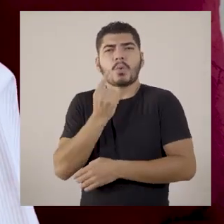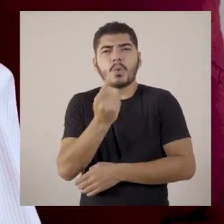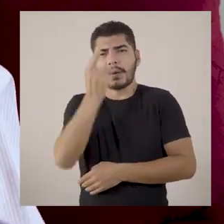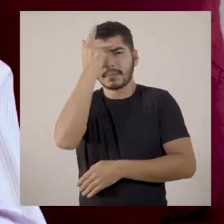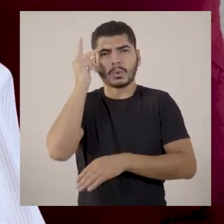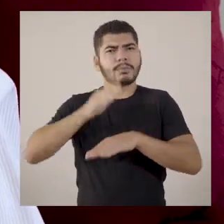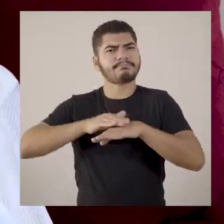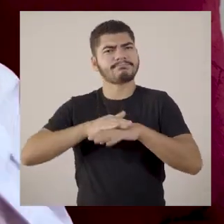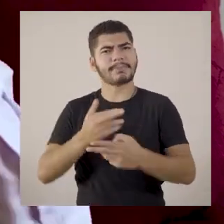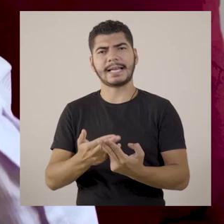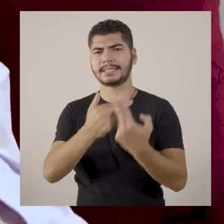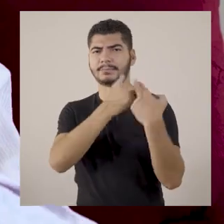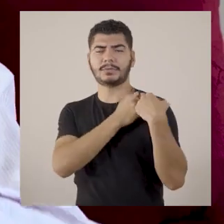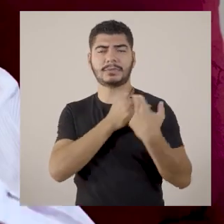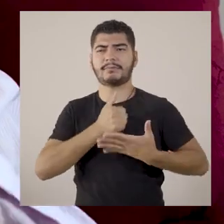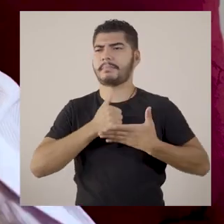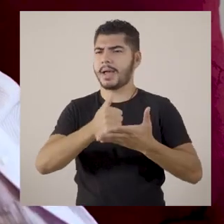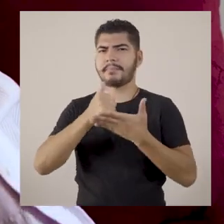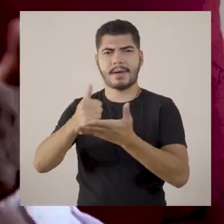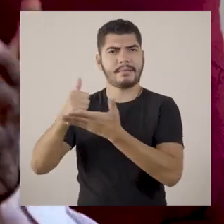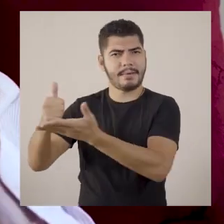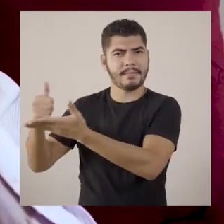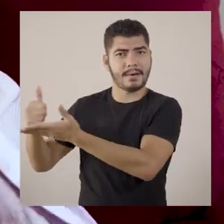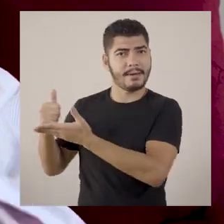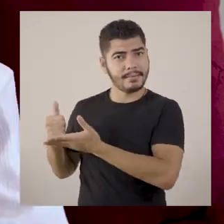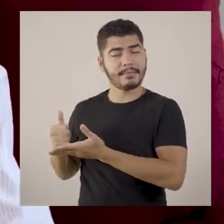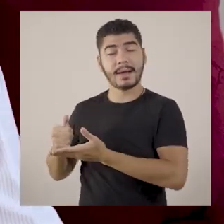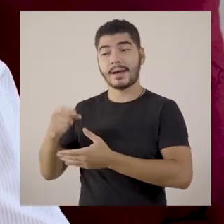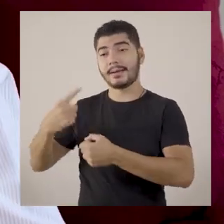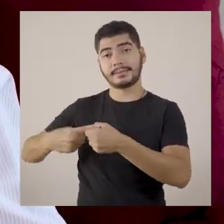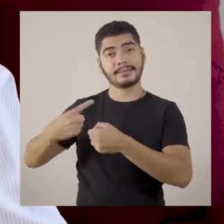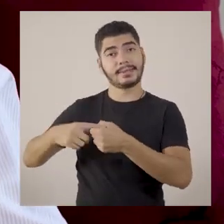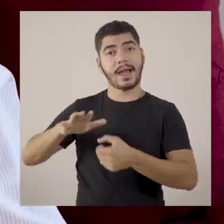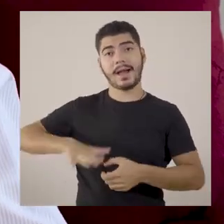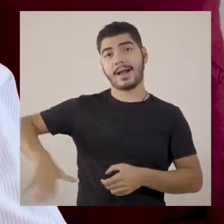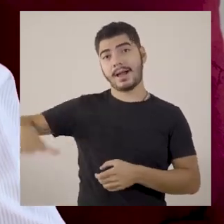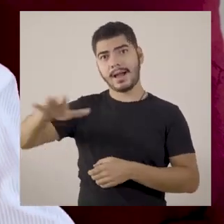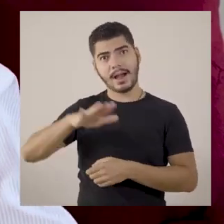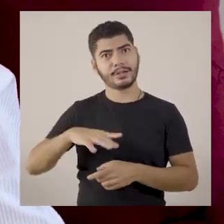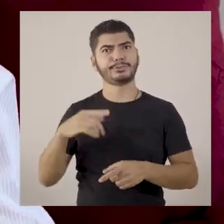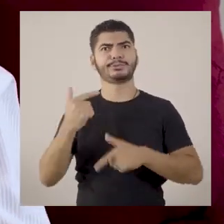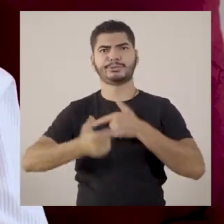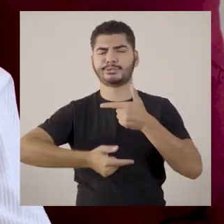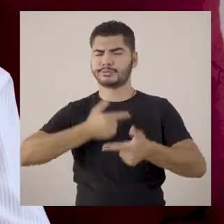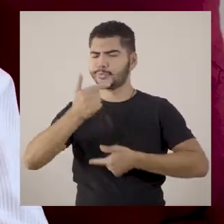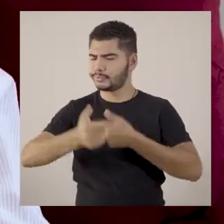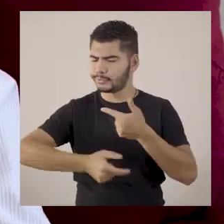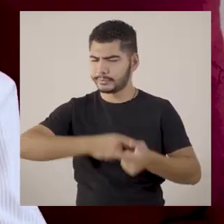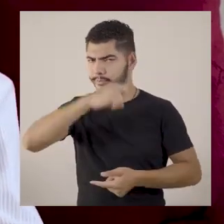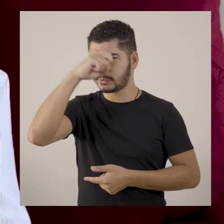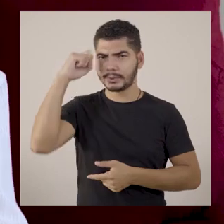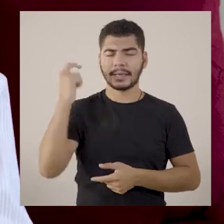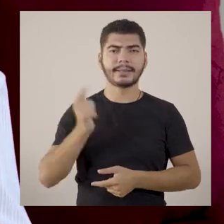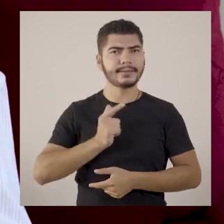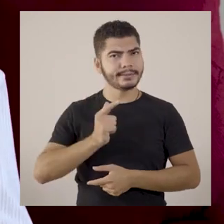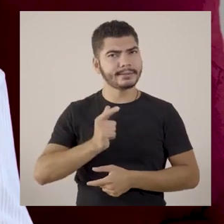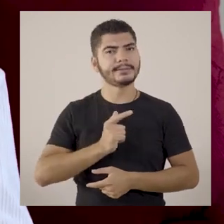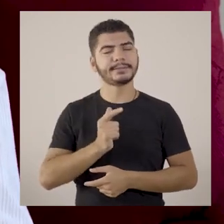até uma pessoa só para entregar telegrama na cidade, de tanto serviço que tinha